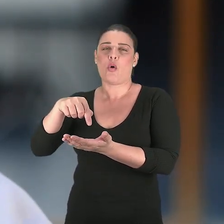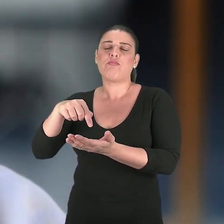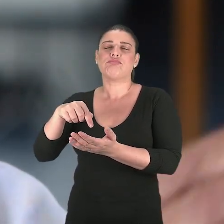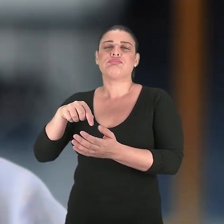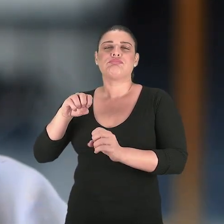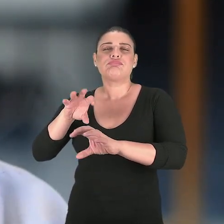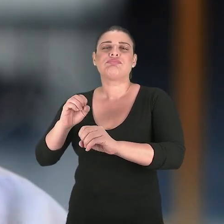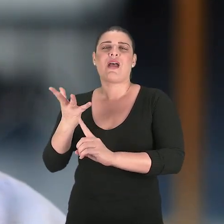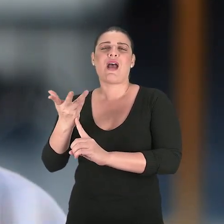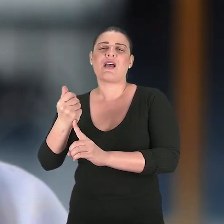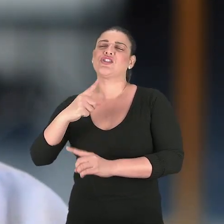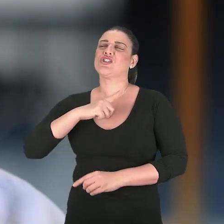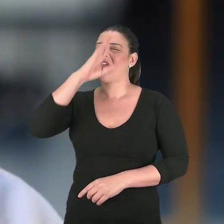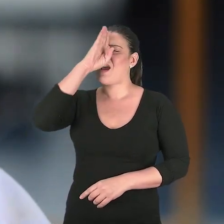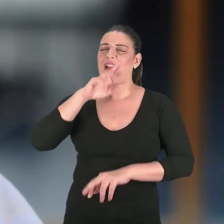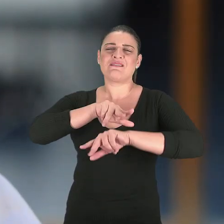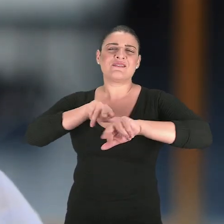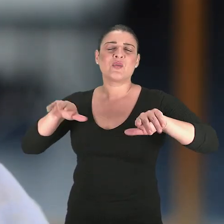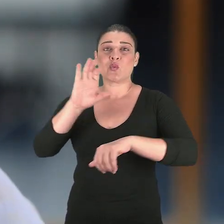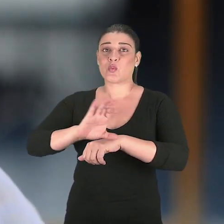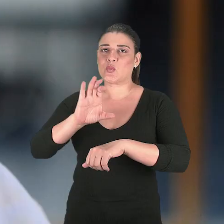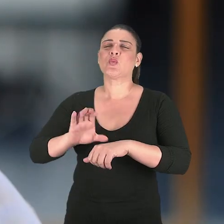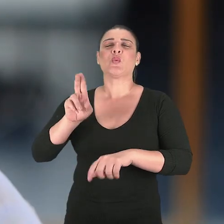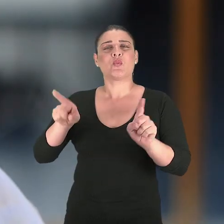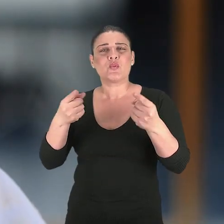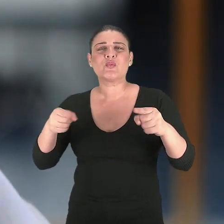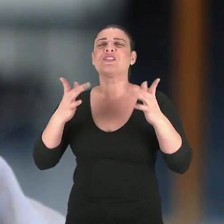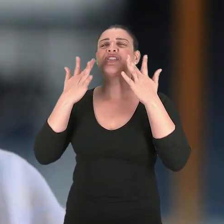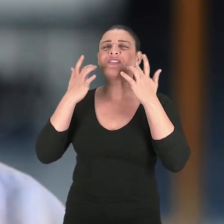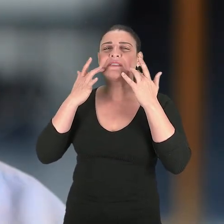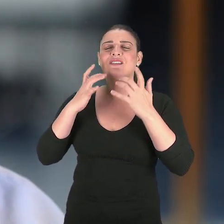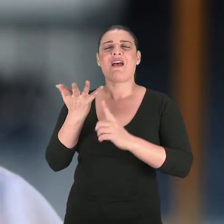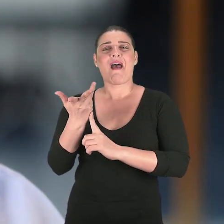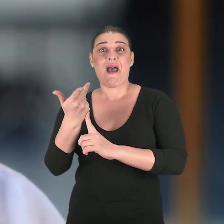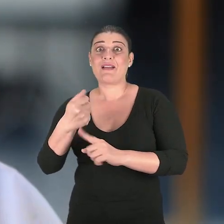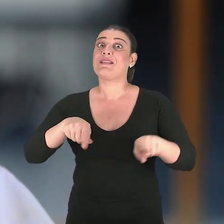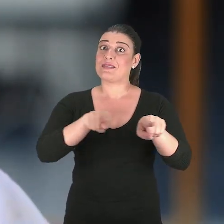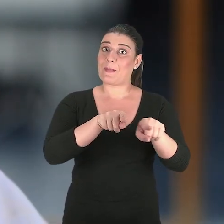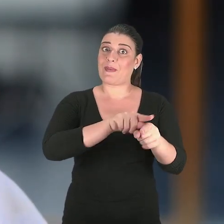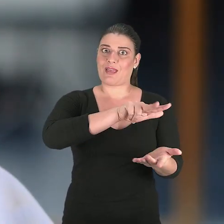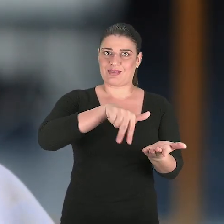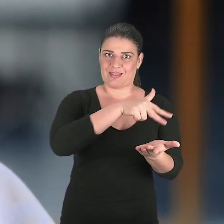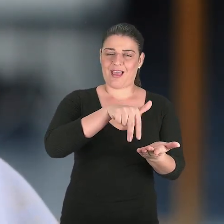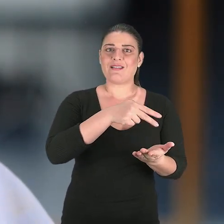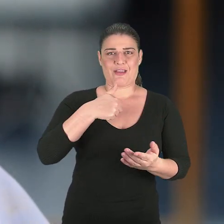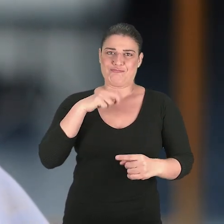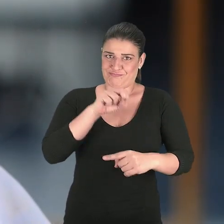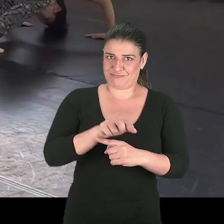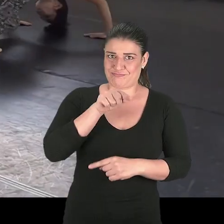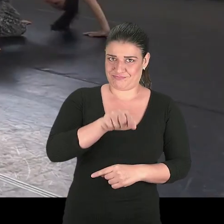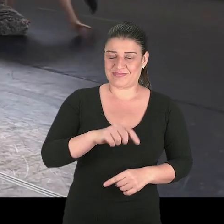de música, arte plástica, teatro e também de dança. Então eu entrei nisso.